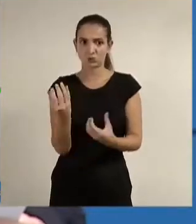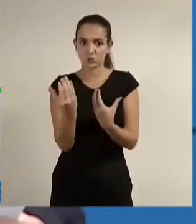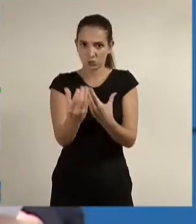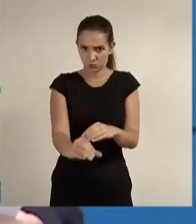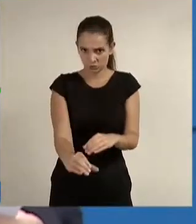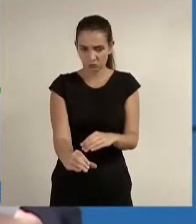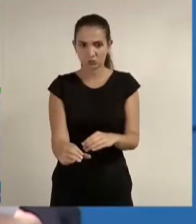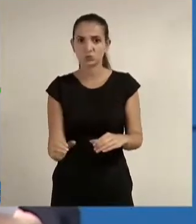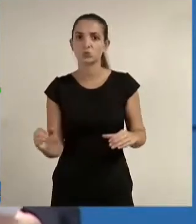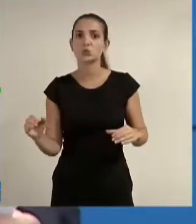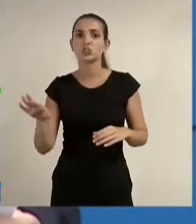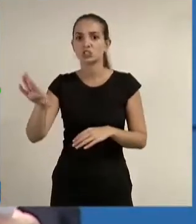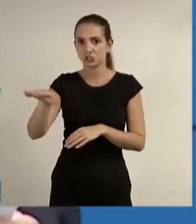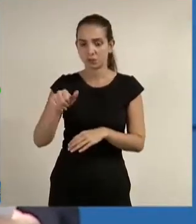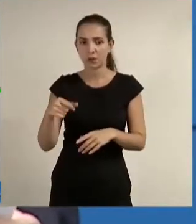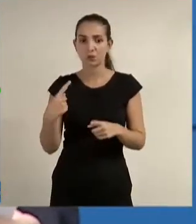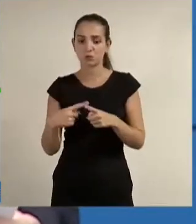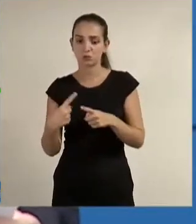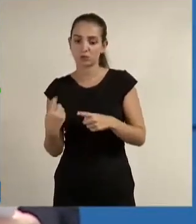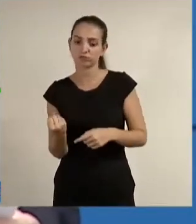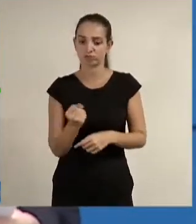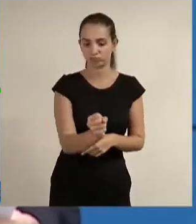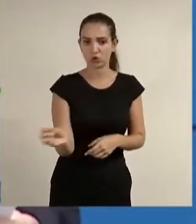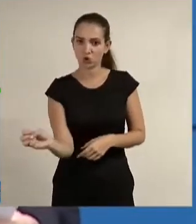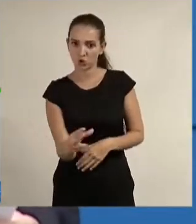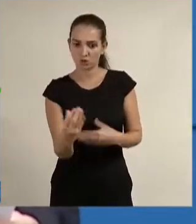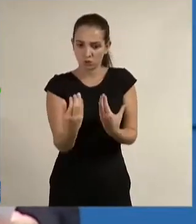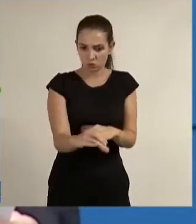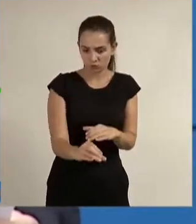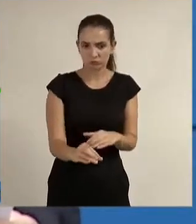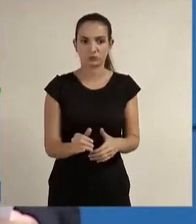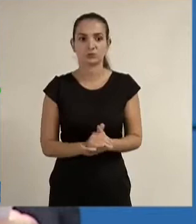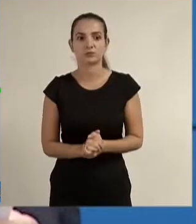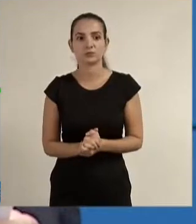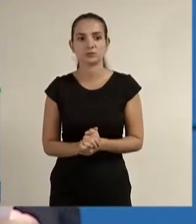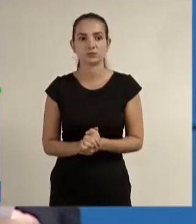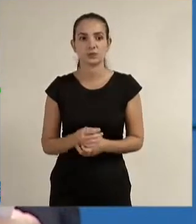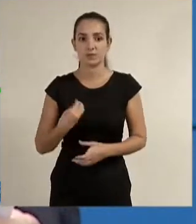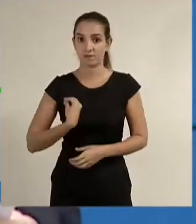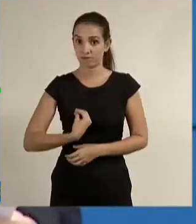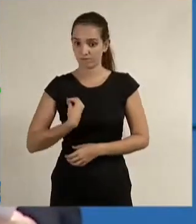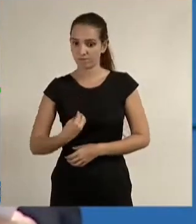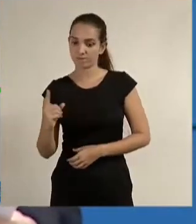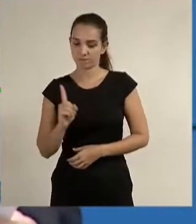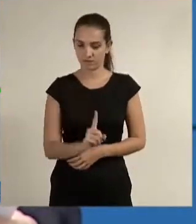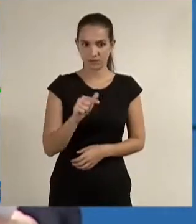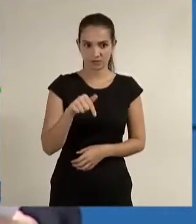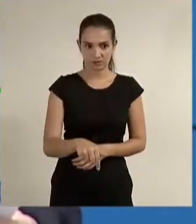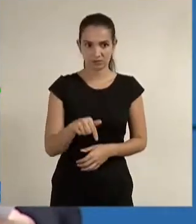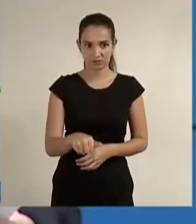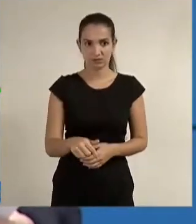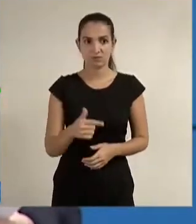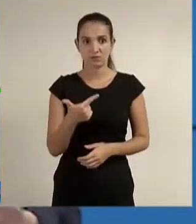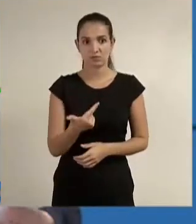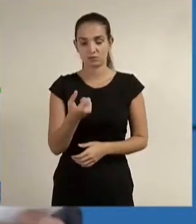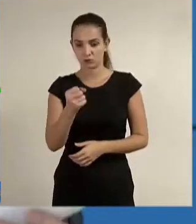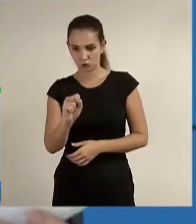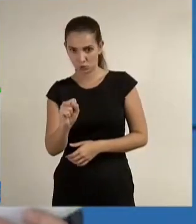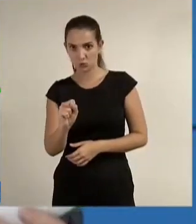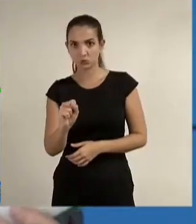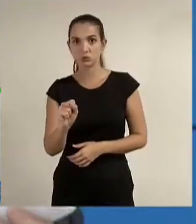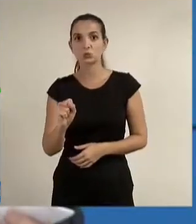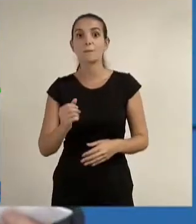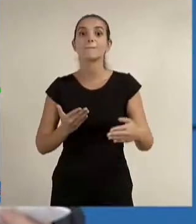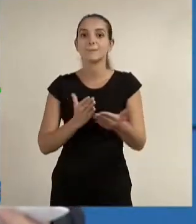concursados para tomarem posse do concurso. Compareceram aqui na nossa casa, dos 28, só